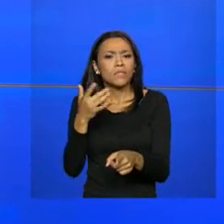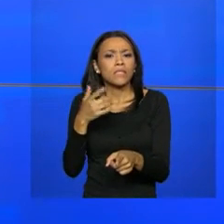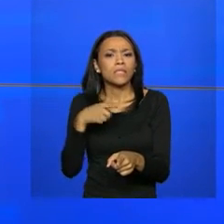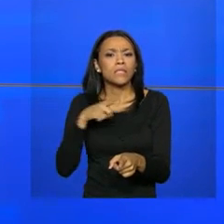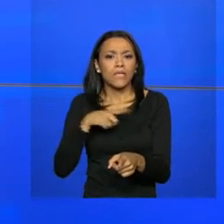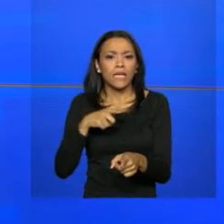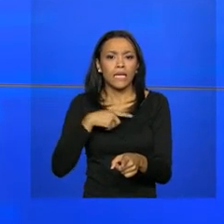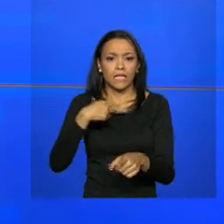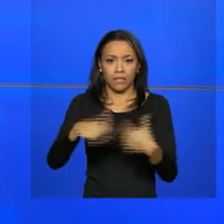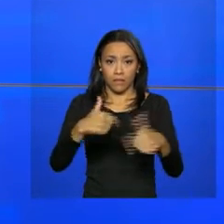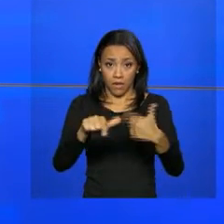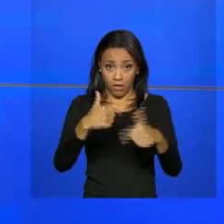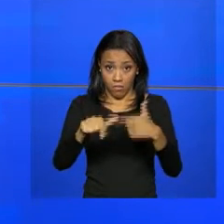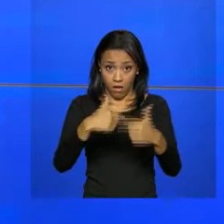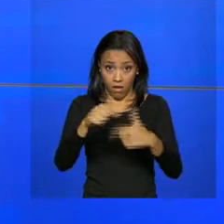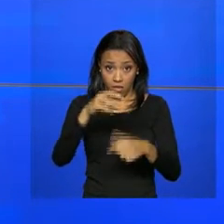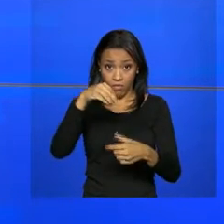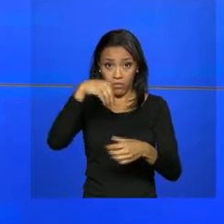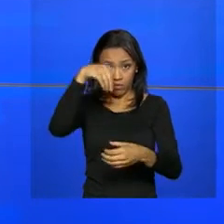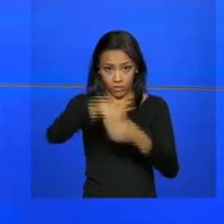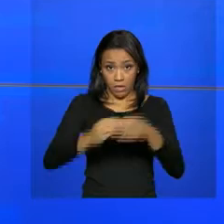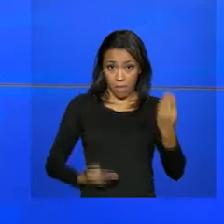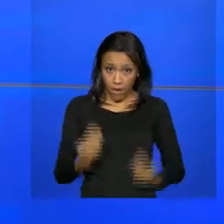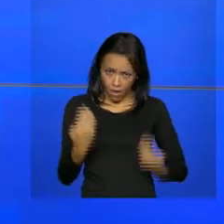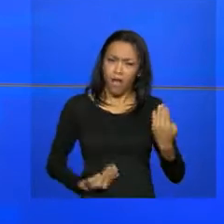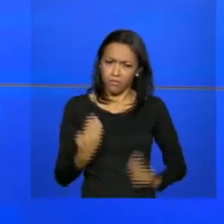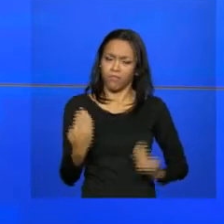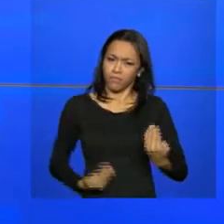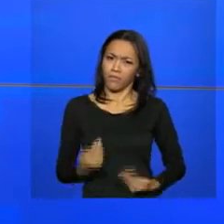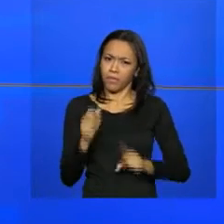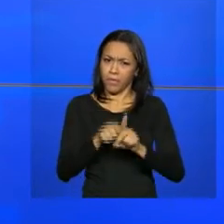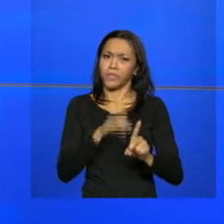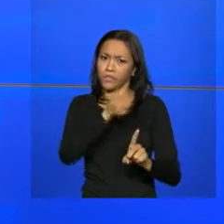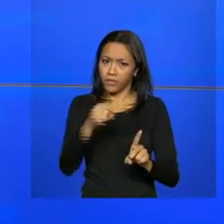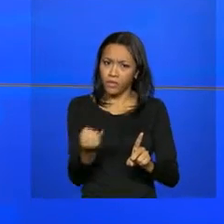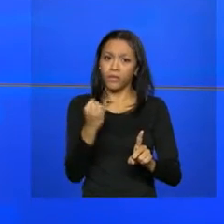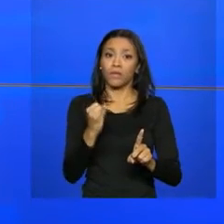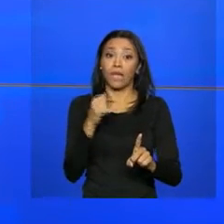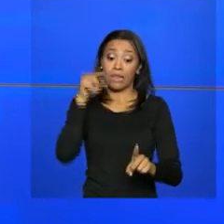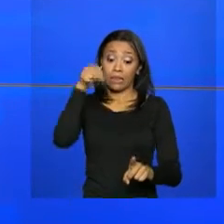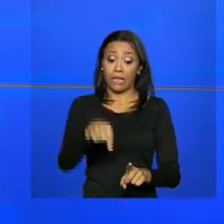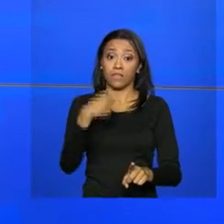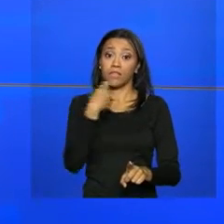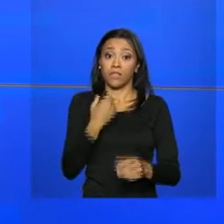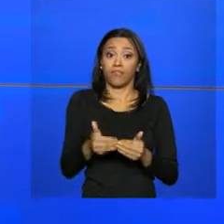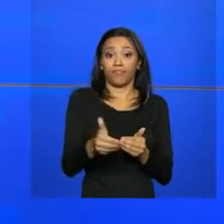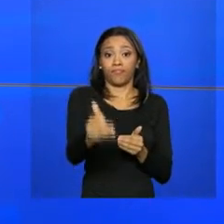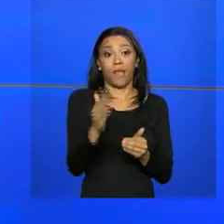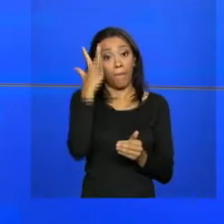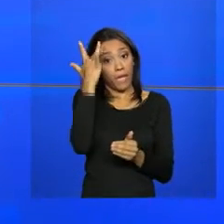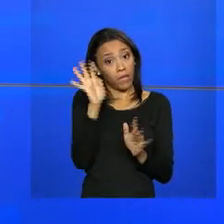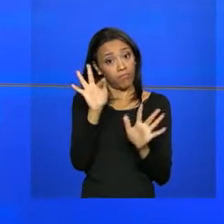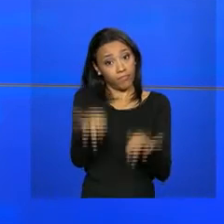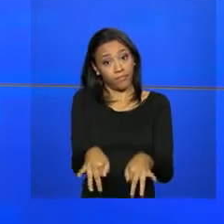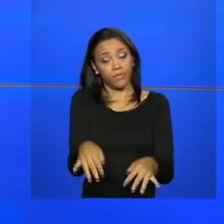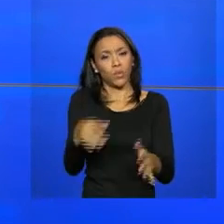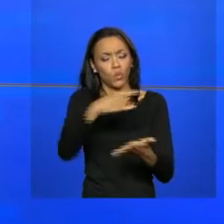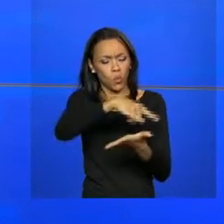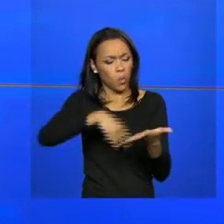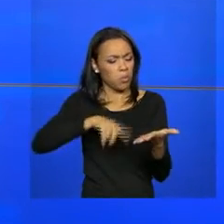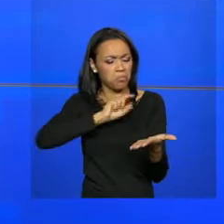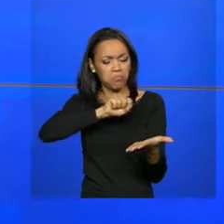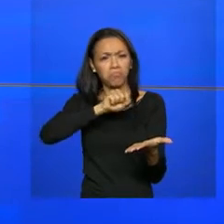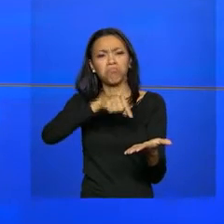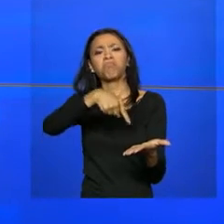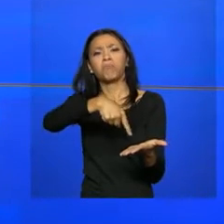pagar o documento de arrecadação do e social referente ao mês de janeiro termina nesta sexta feira amanhã o documento reúne